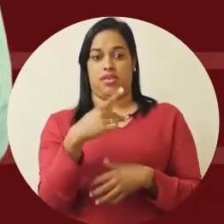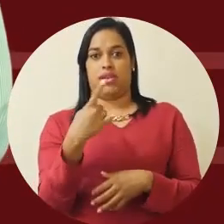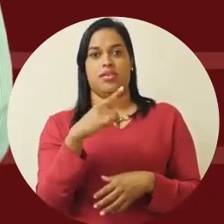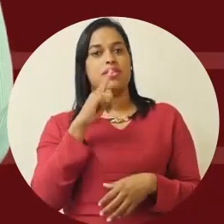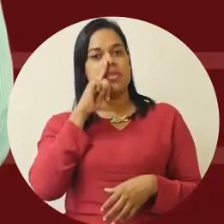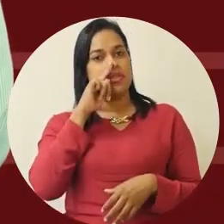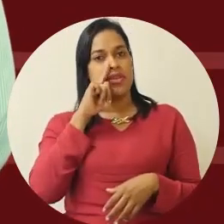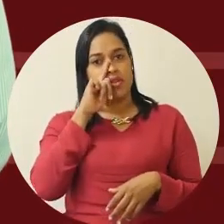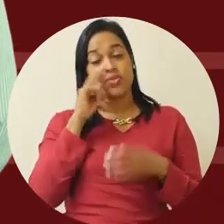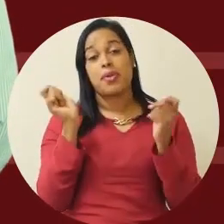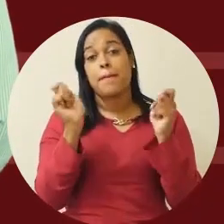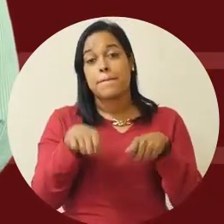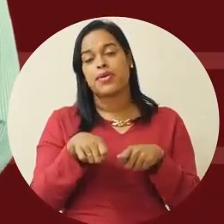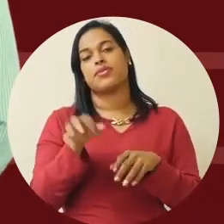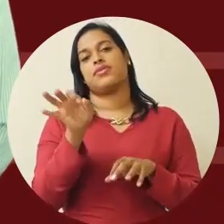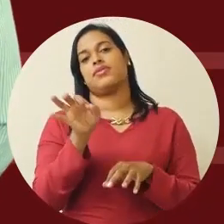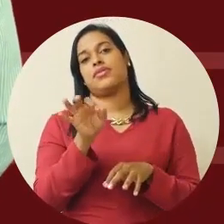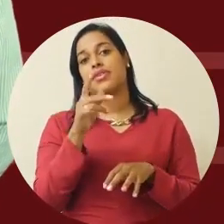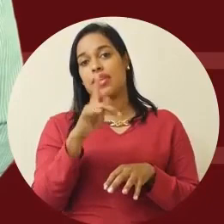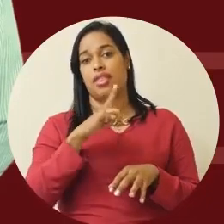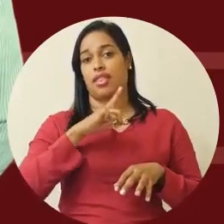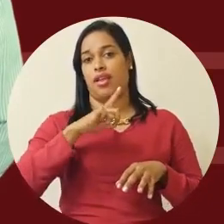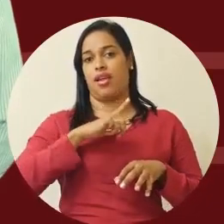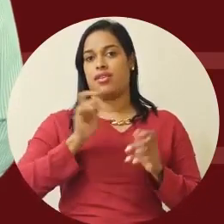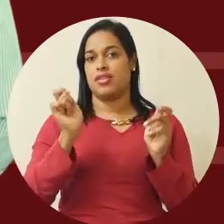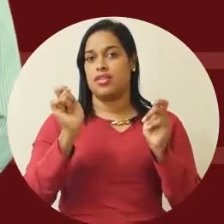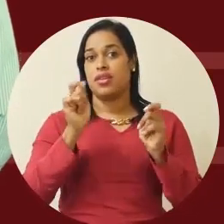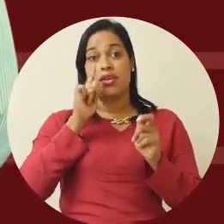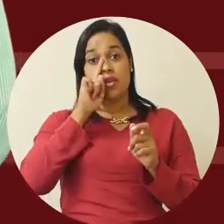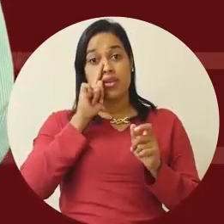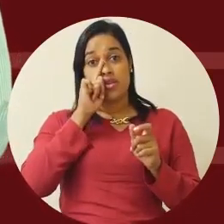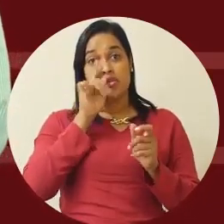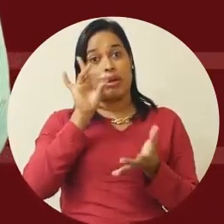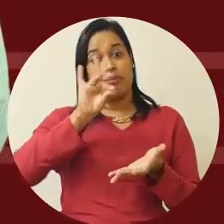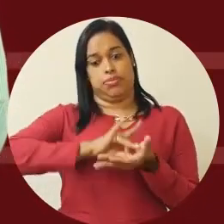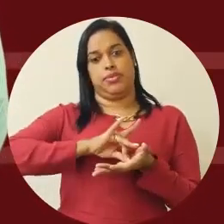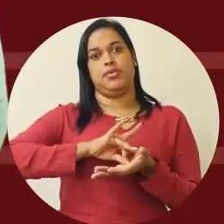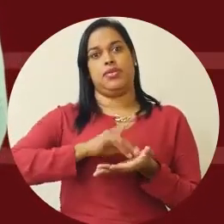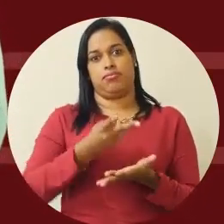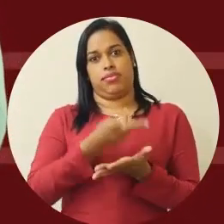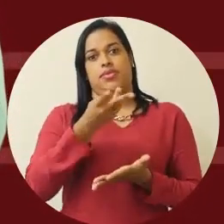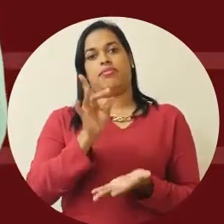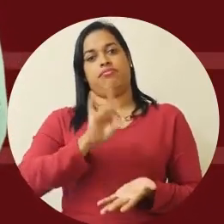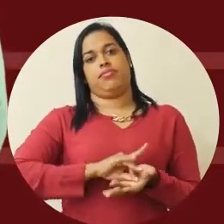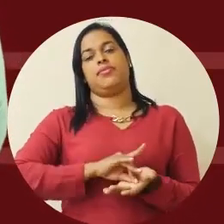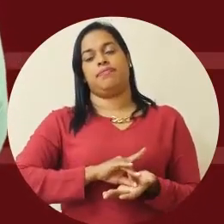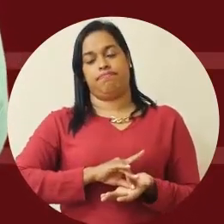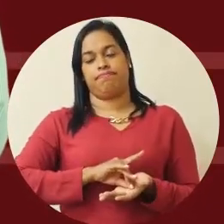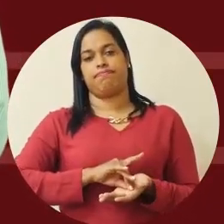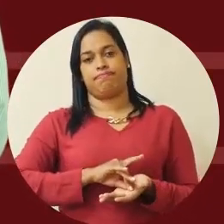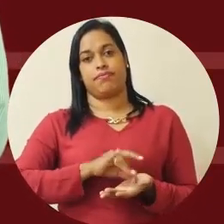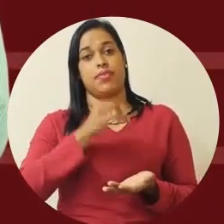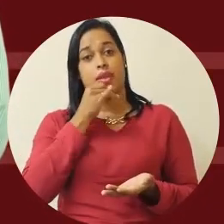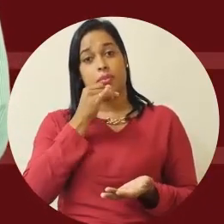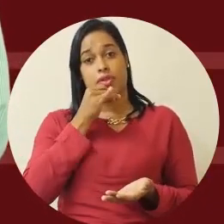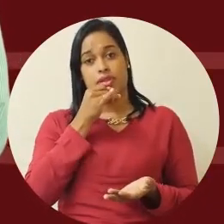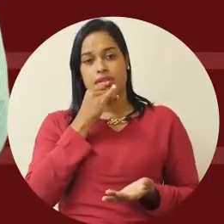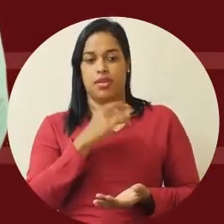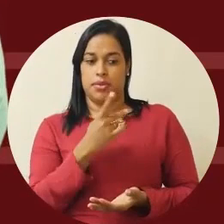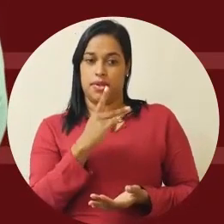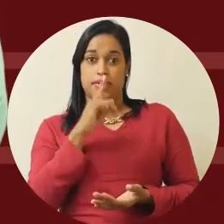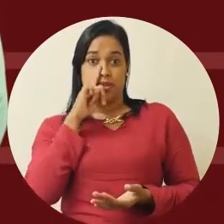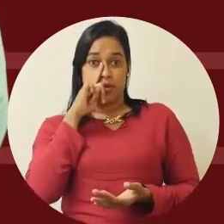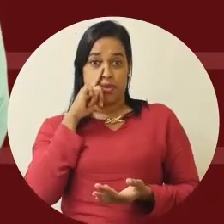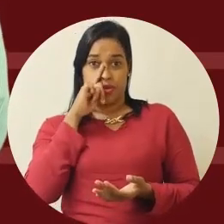dessa da possibilidade desse potencial se torna um risco real por exemplo esse